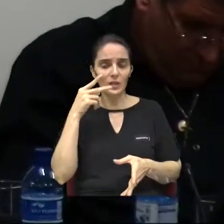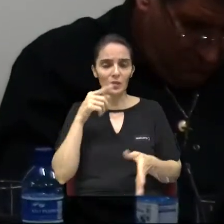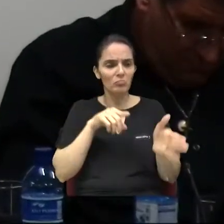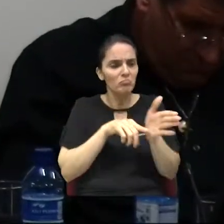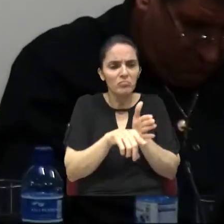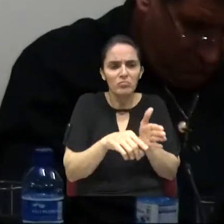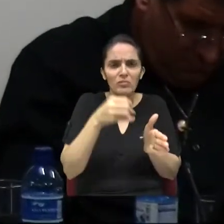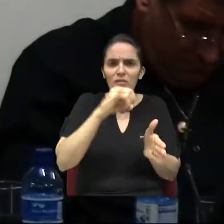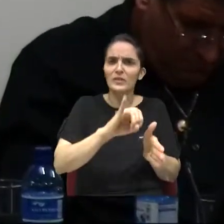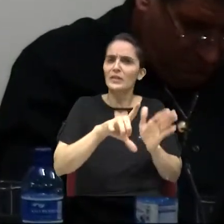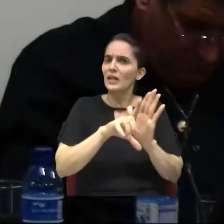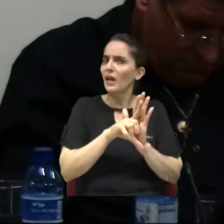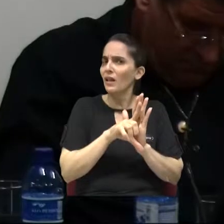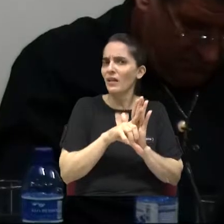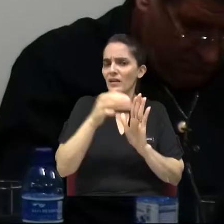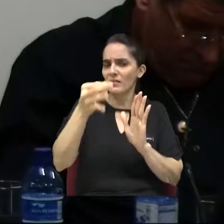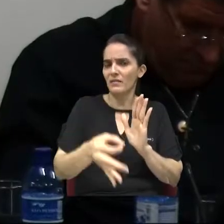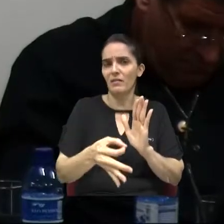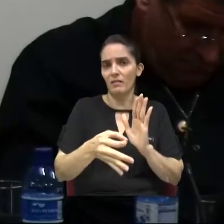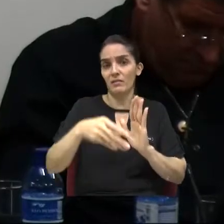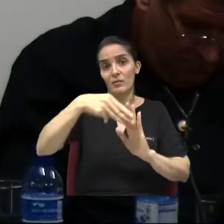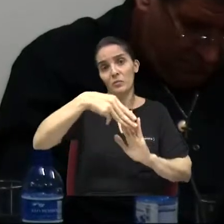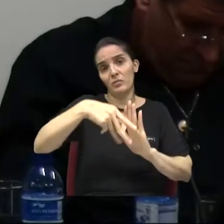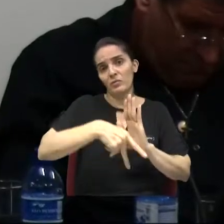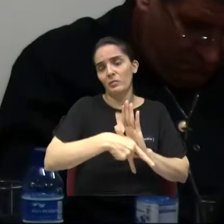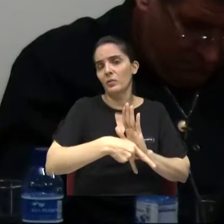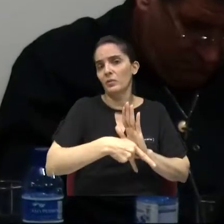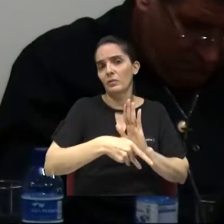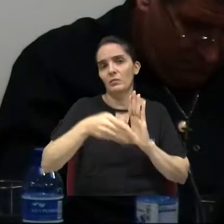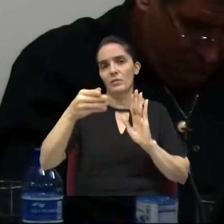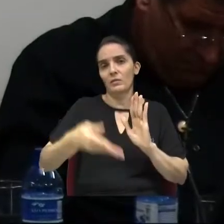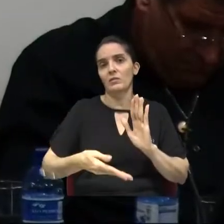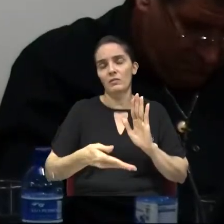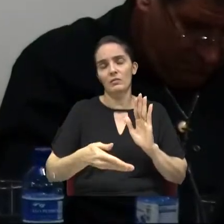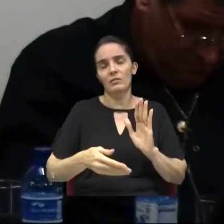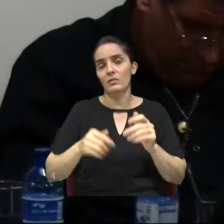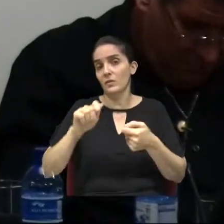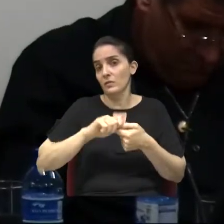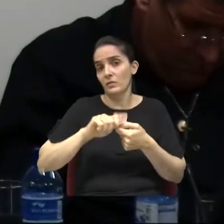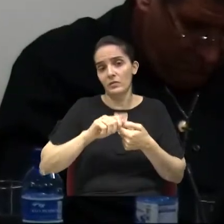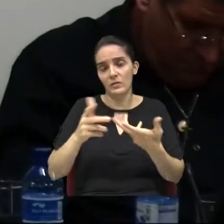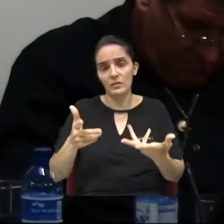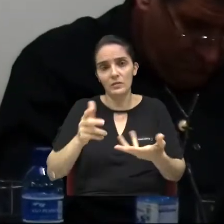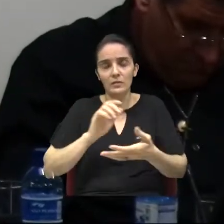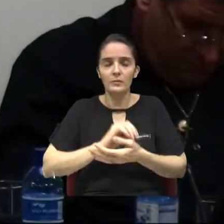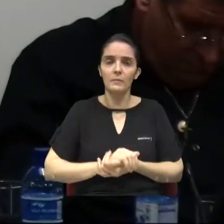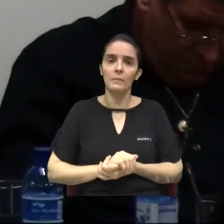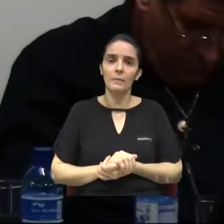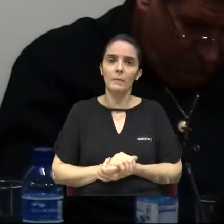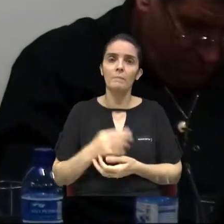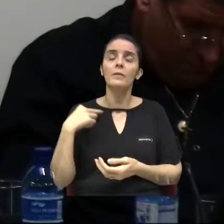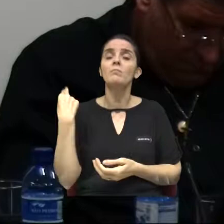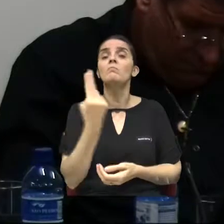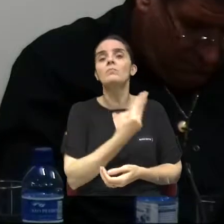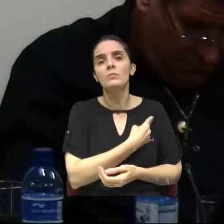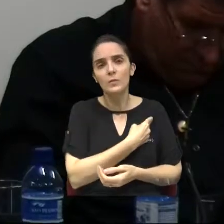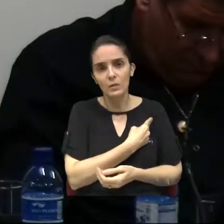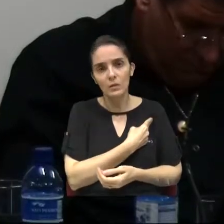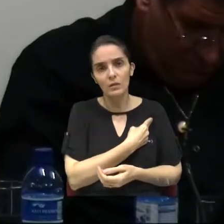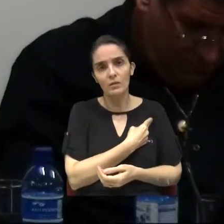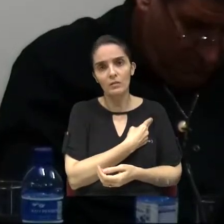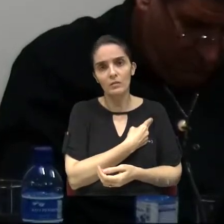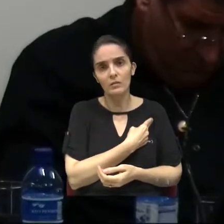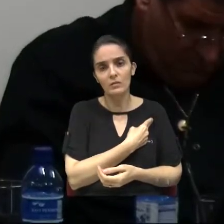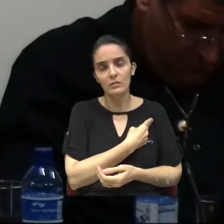no Ministério Público. E assim o Ministério Público tem agido. E nós estamos